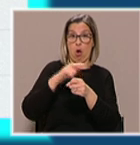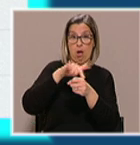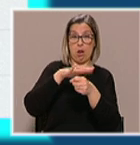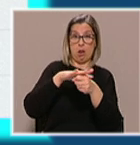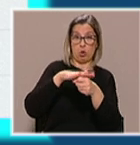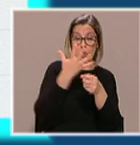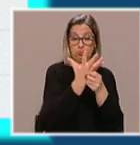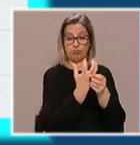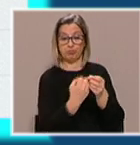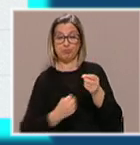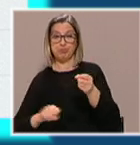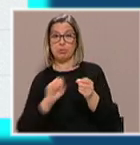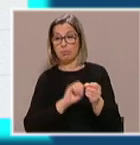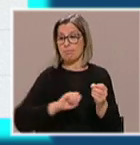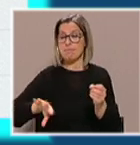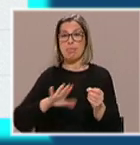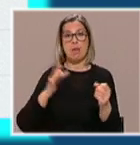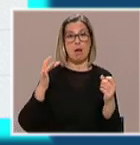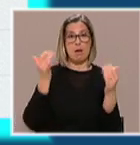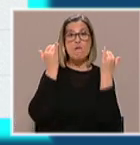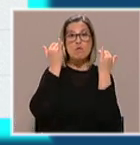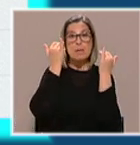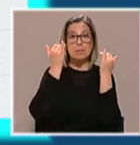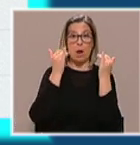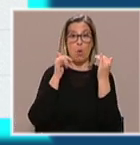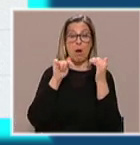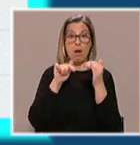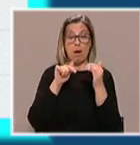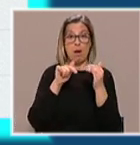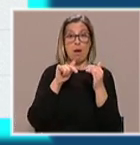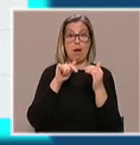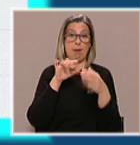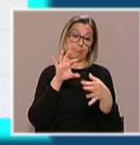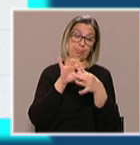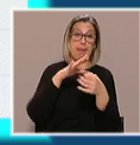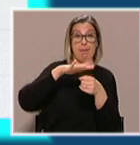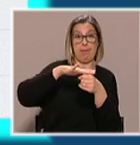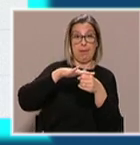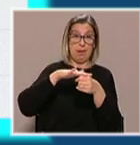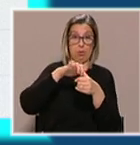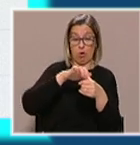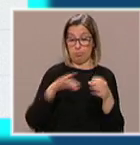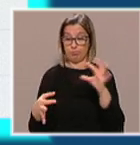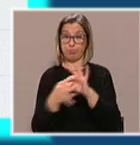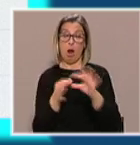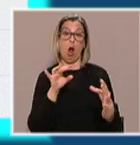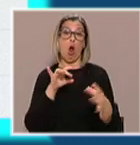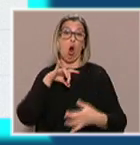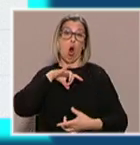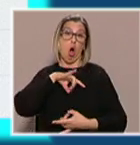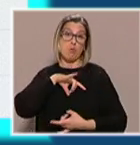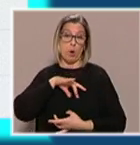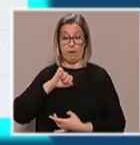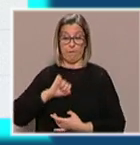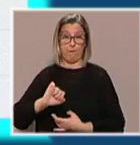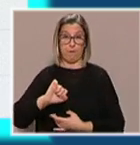secretar neurohormonas. Essas mesmas neurohormonas são lançadas para a hipófise, a qual é